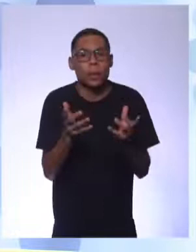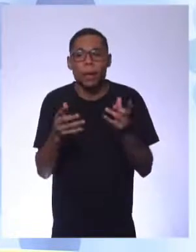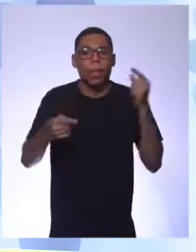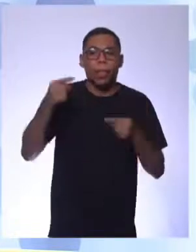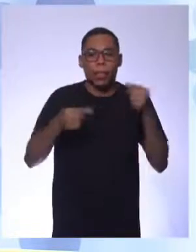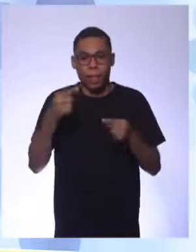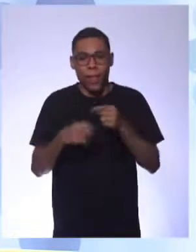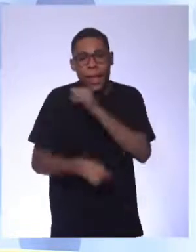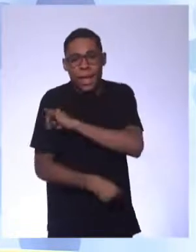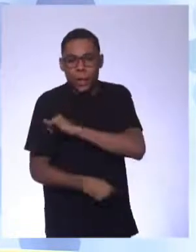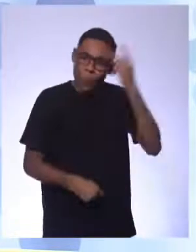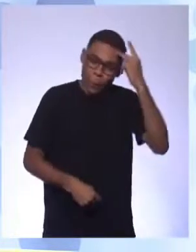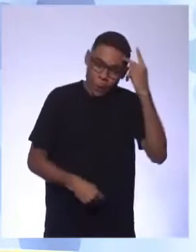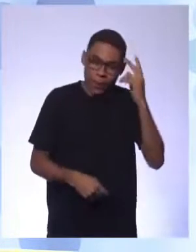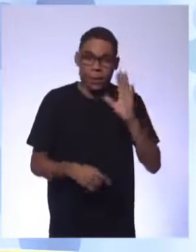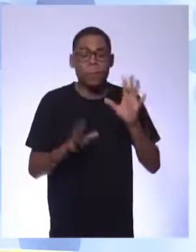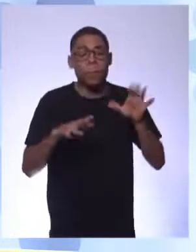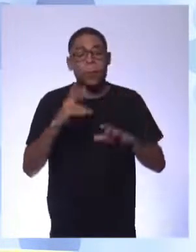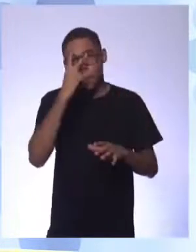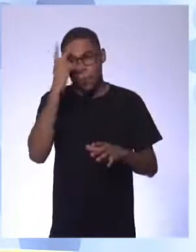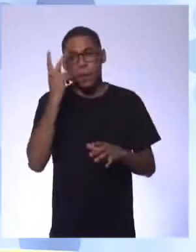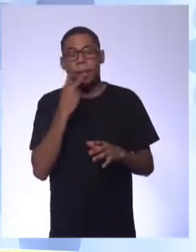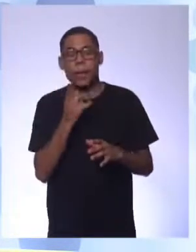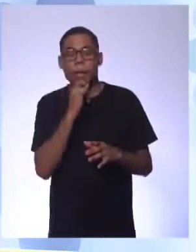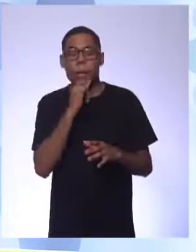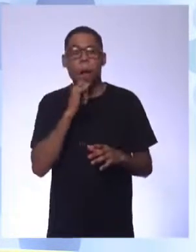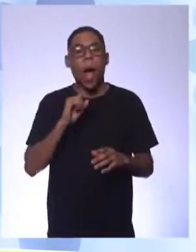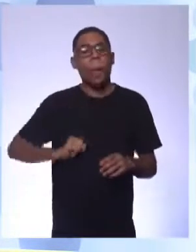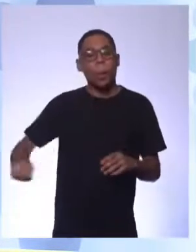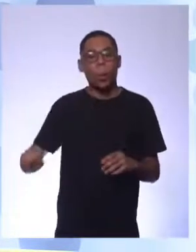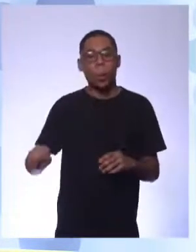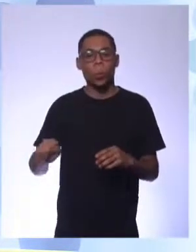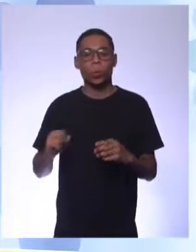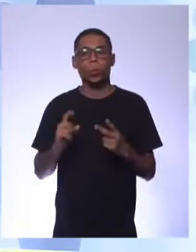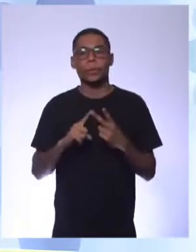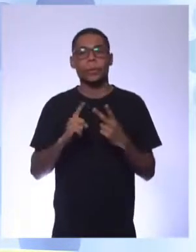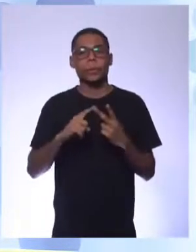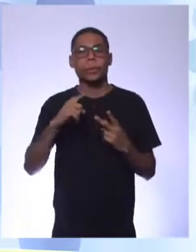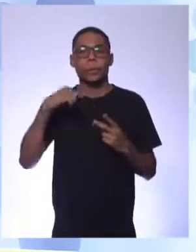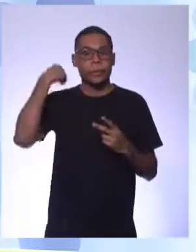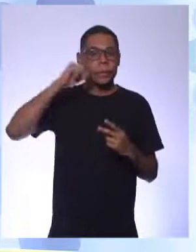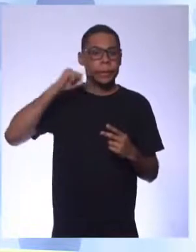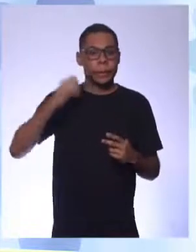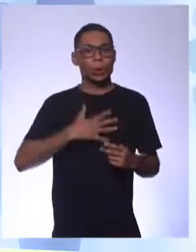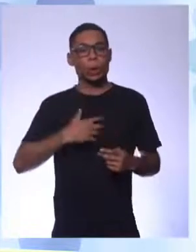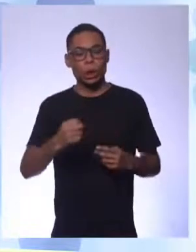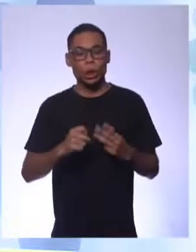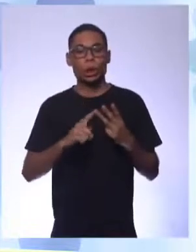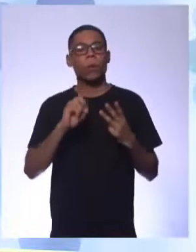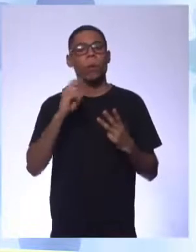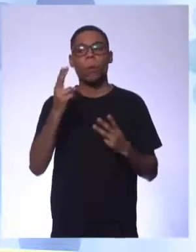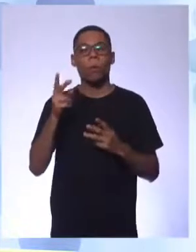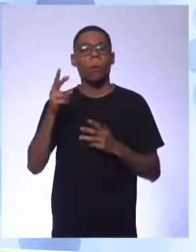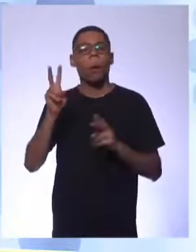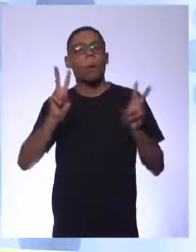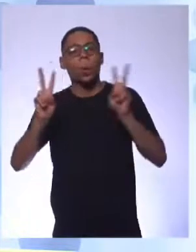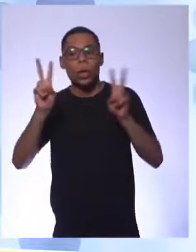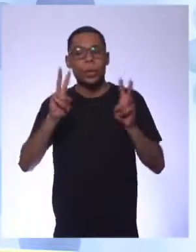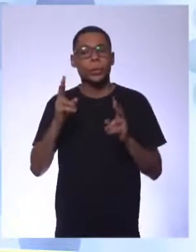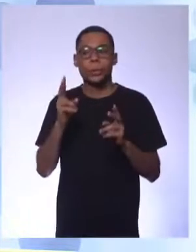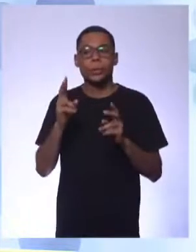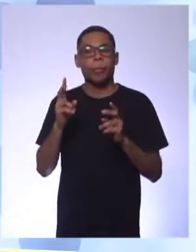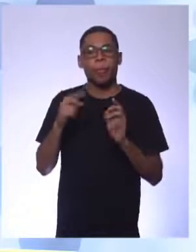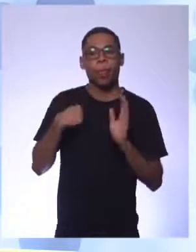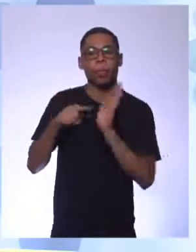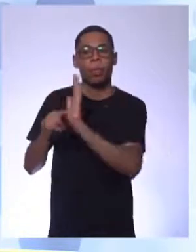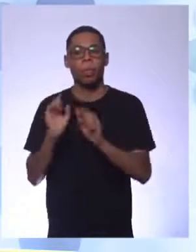Porque envolvem até paixões, né? A gente começa a falar de aborto, começa a falar de pena de morte, começa a falar de partidos políticos, coisas complicadíssimas. Armamento. Que eu acho